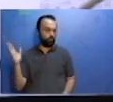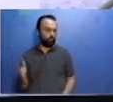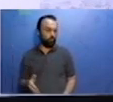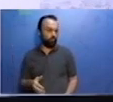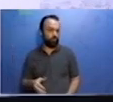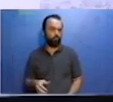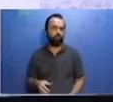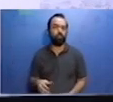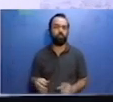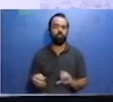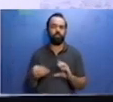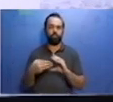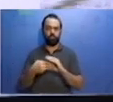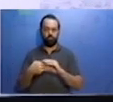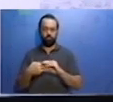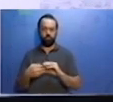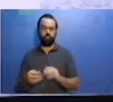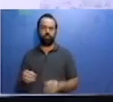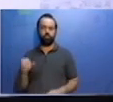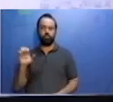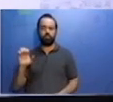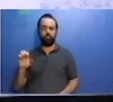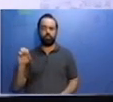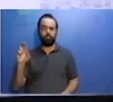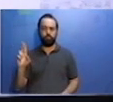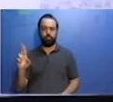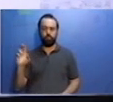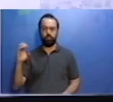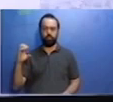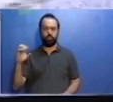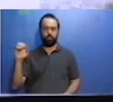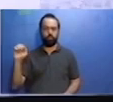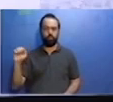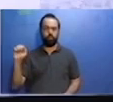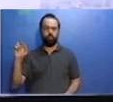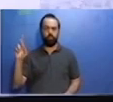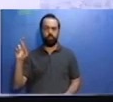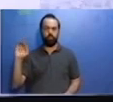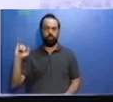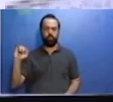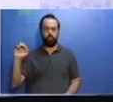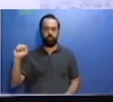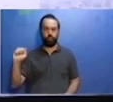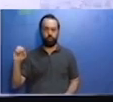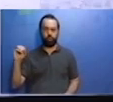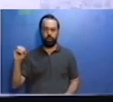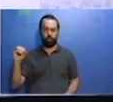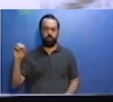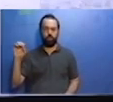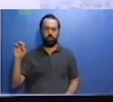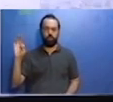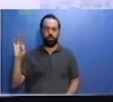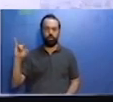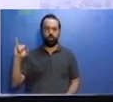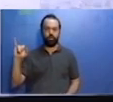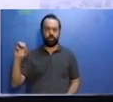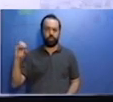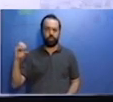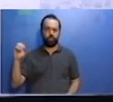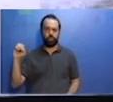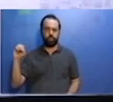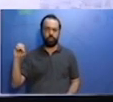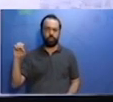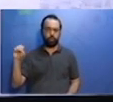seja, são células complexas e pertencem ao reino dos fungos. Percebam que, dentre esses seres vivos, os mais próximos